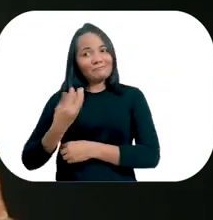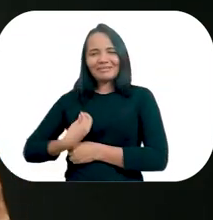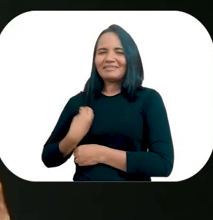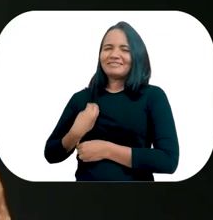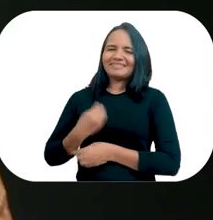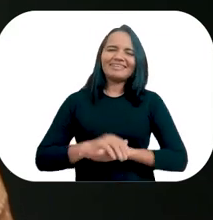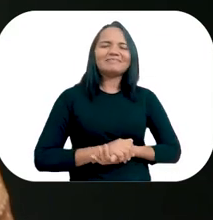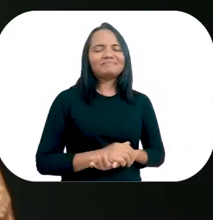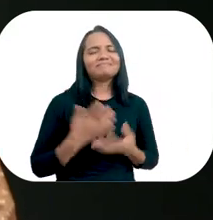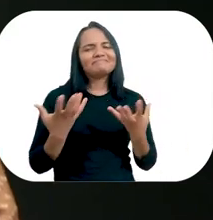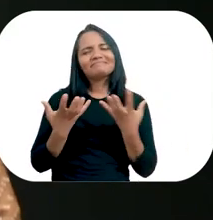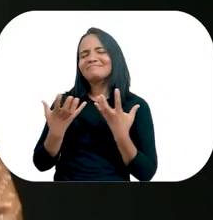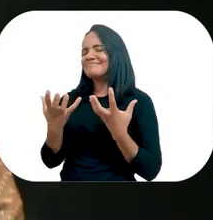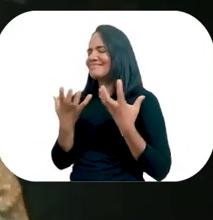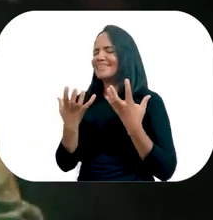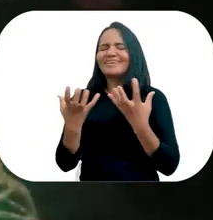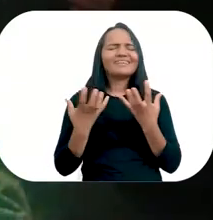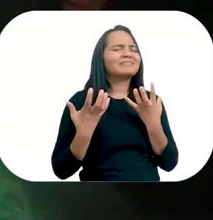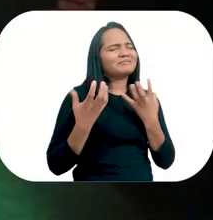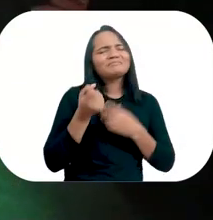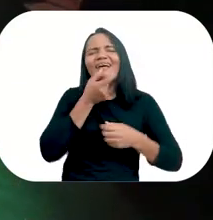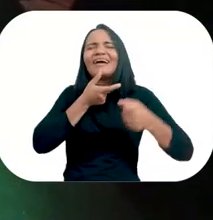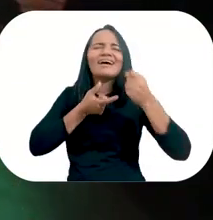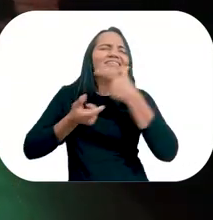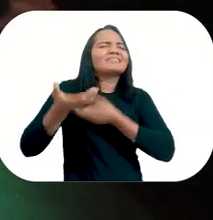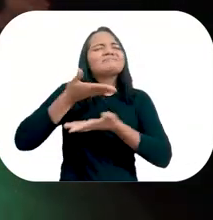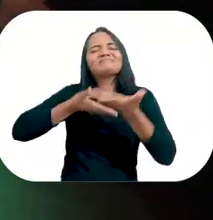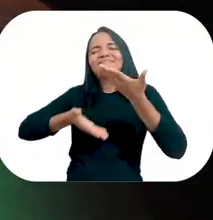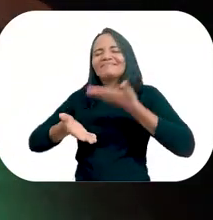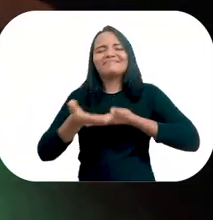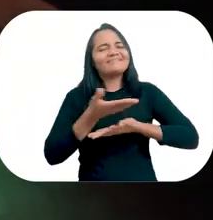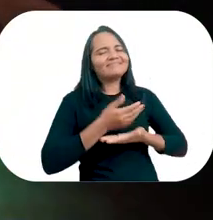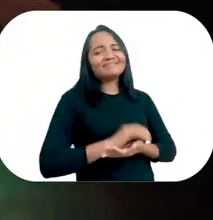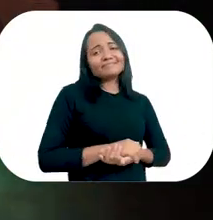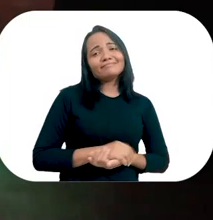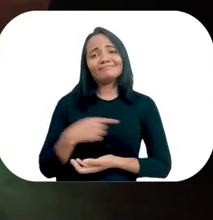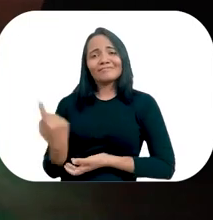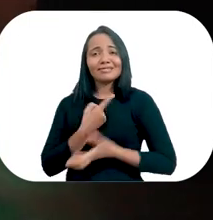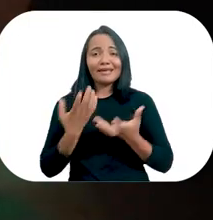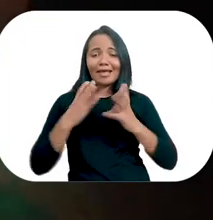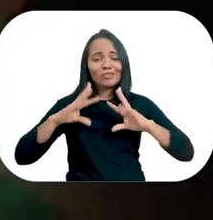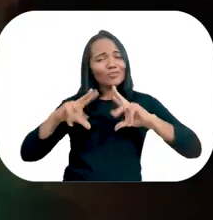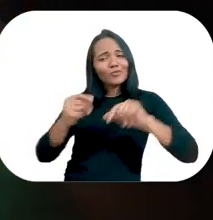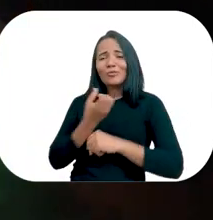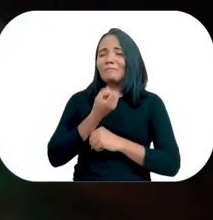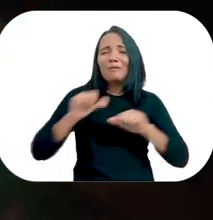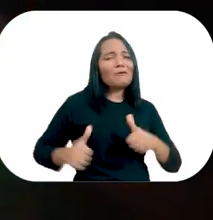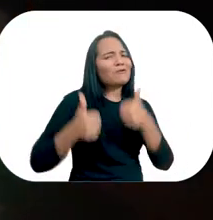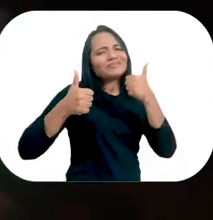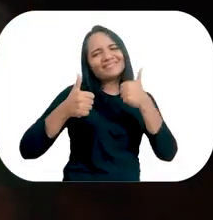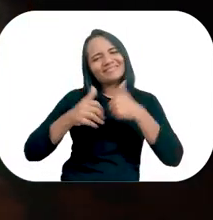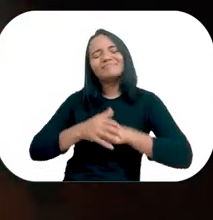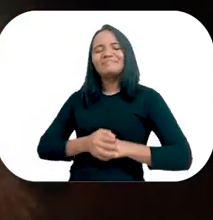a gente quer valer o nosso humor, a gente quer do bom e do melhor.